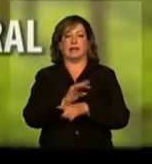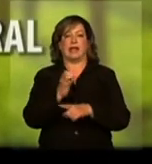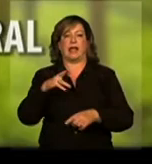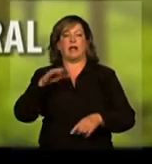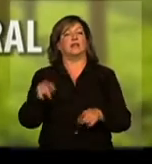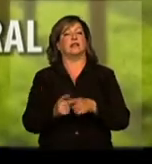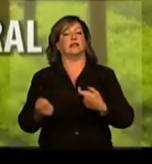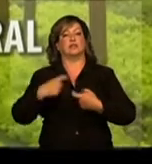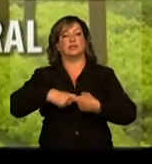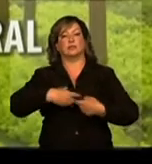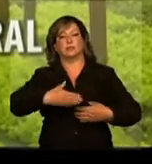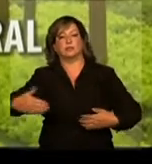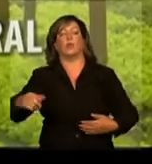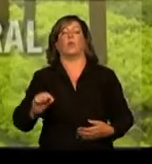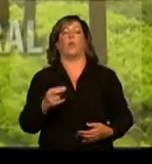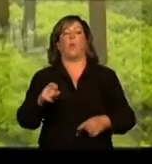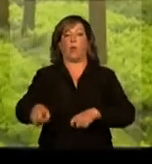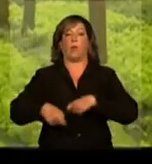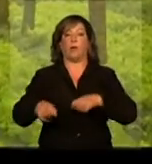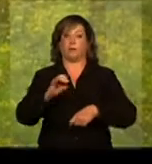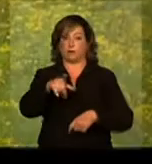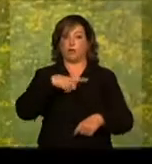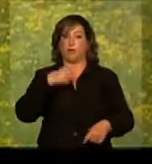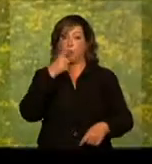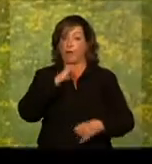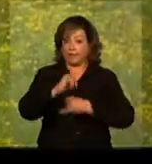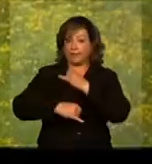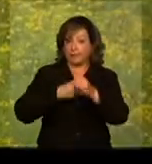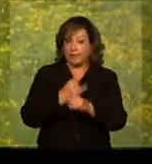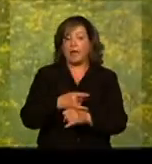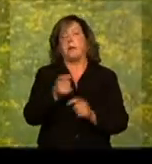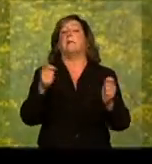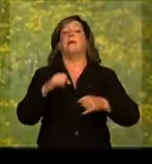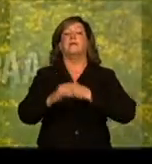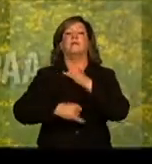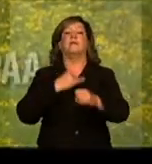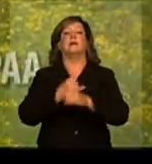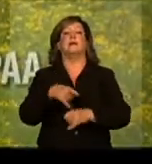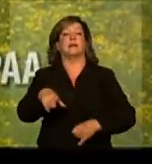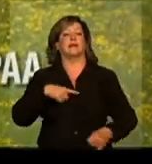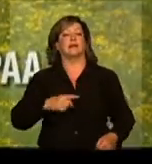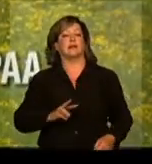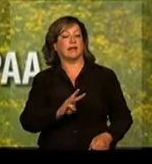e extensão rural. E se você tiver acesso à internet, entre no site